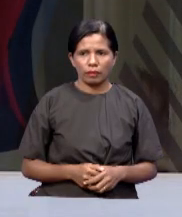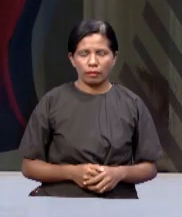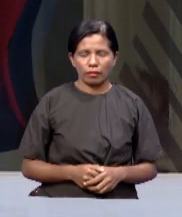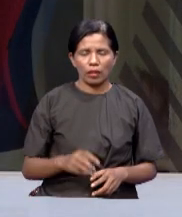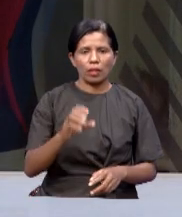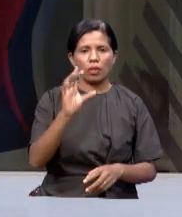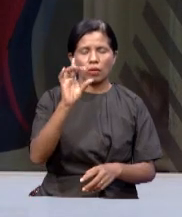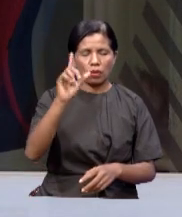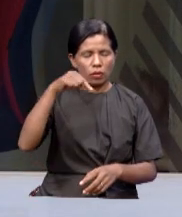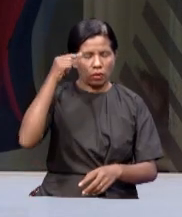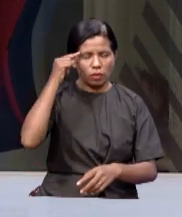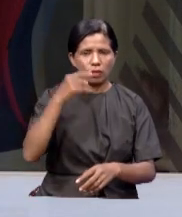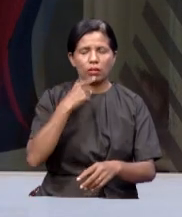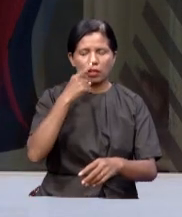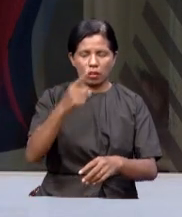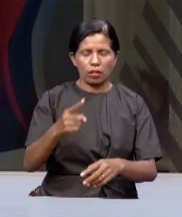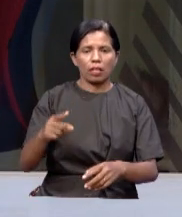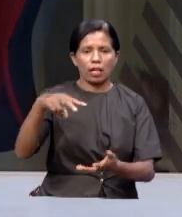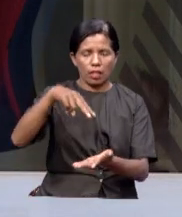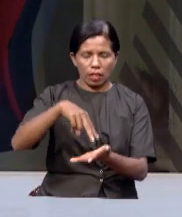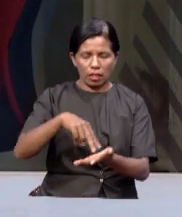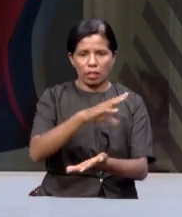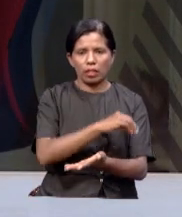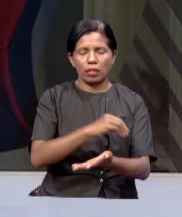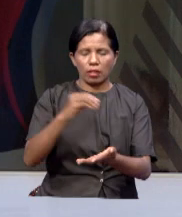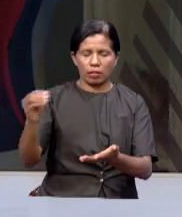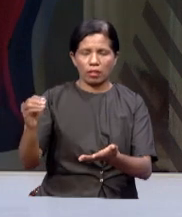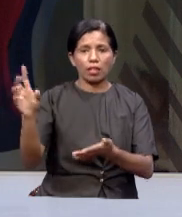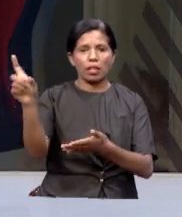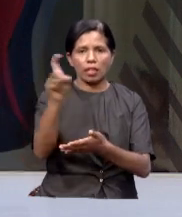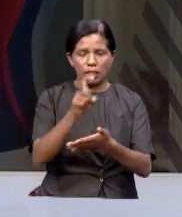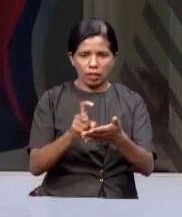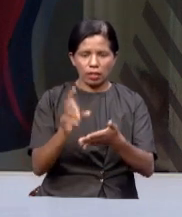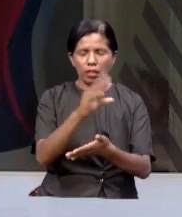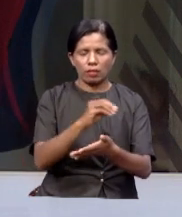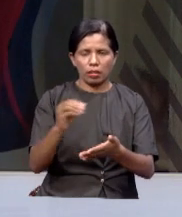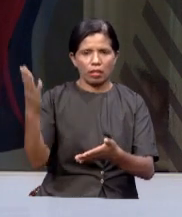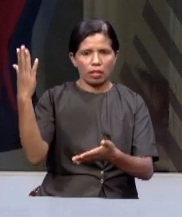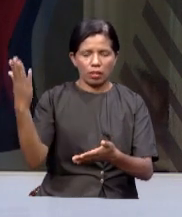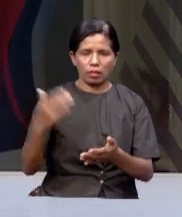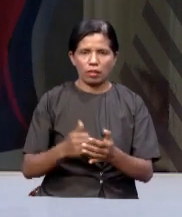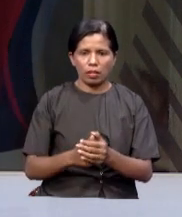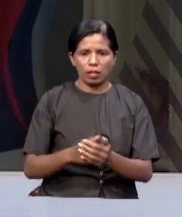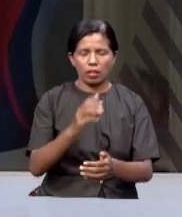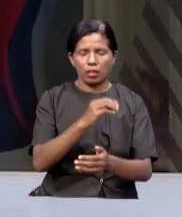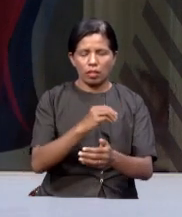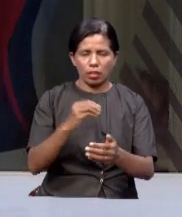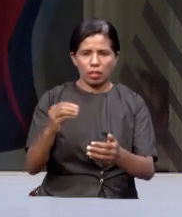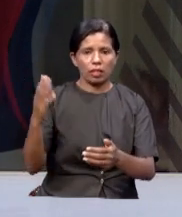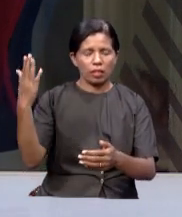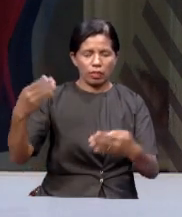Oitavo governo constitucional estabelece una máquina X-ray caro escáner y ha puesto integrar frontera